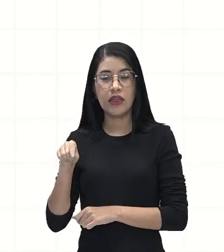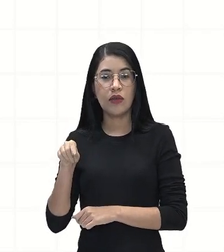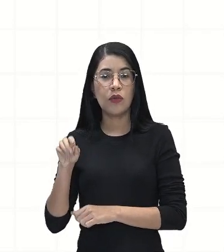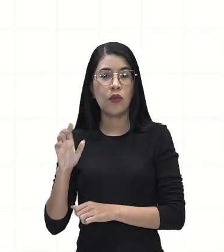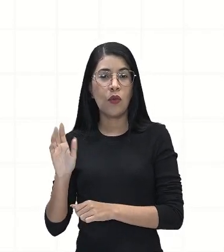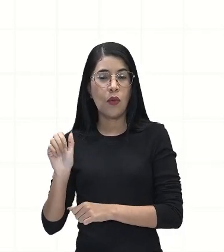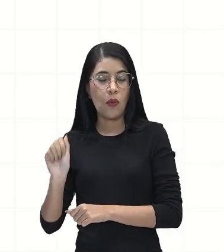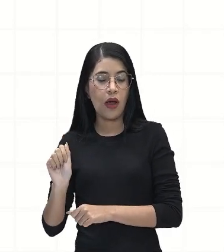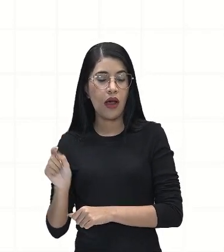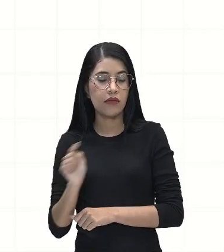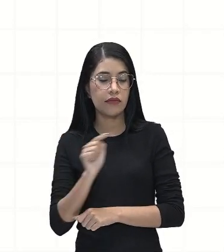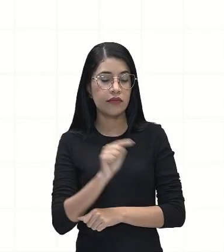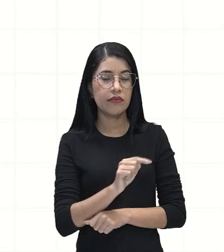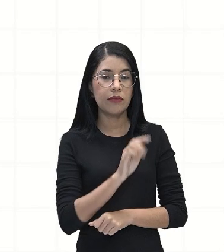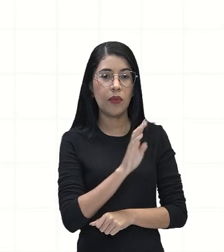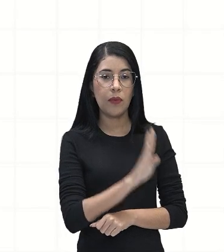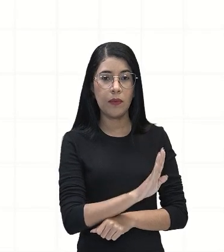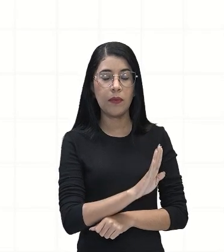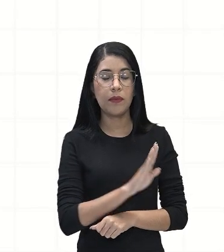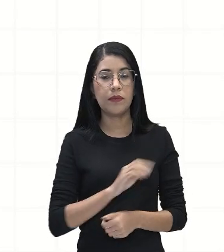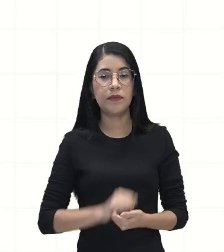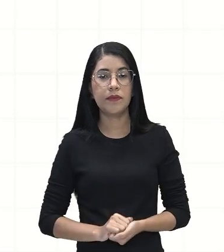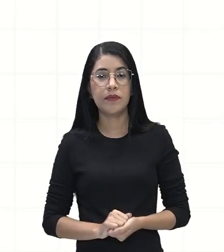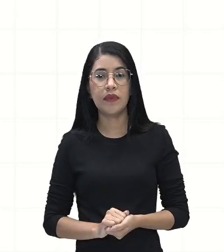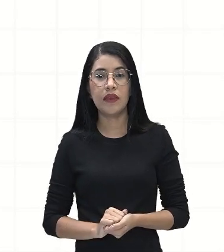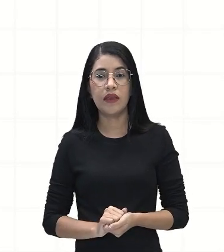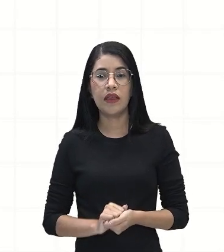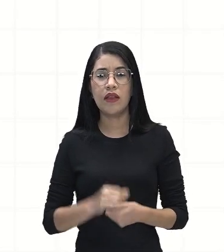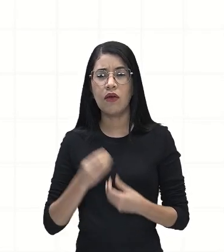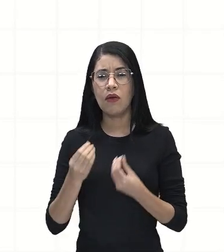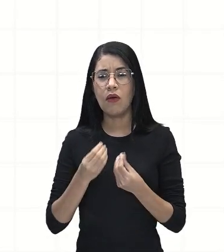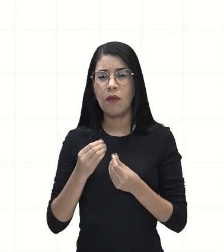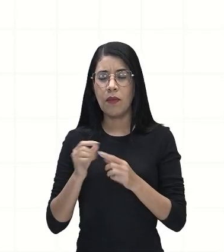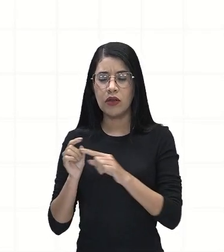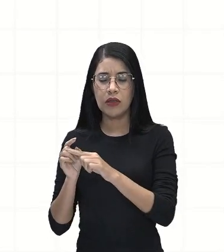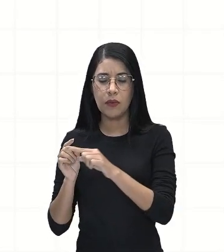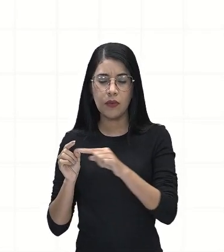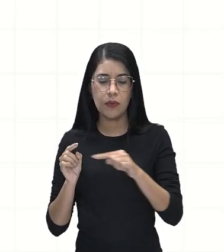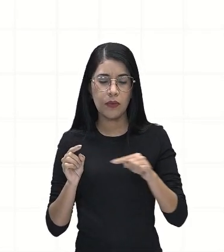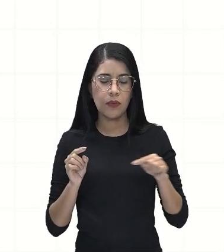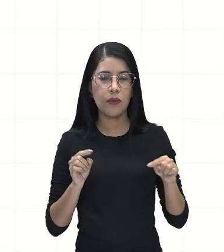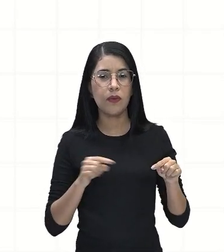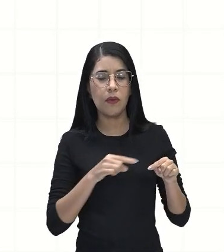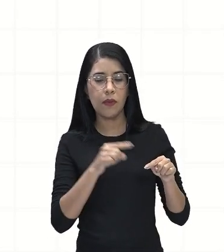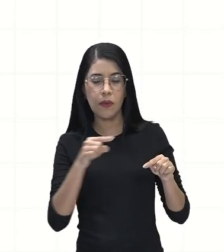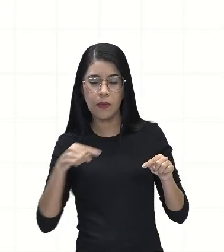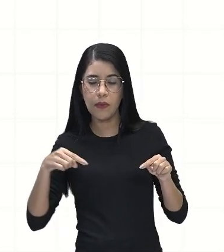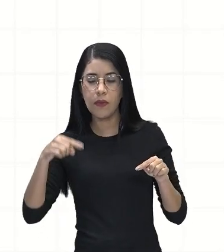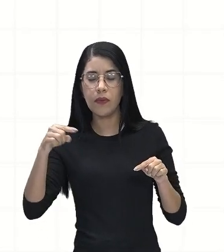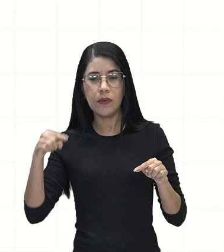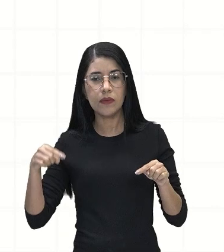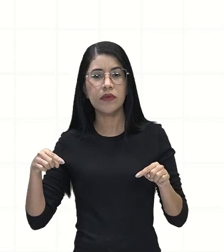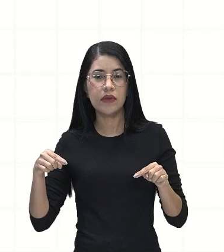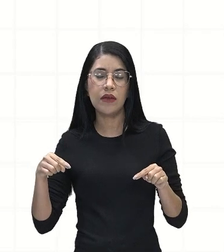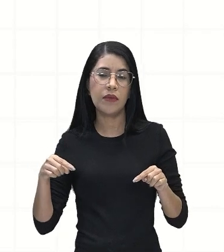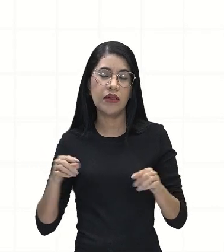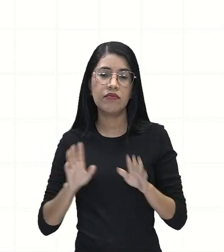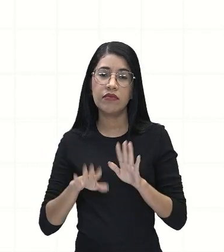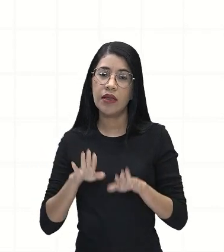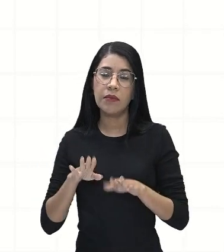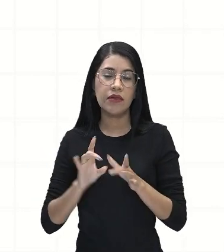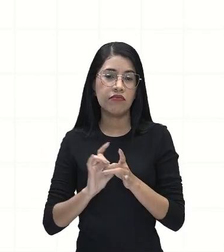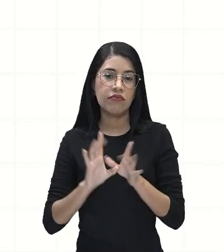cidade B. Então, ele poderia fazer assim, né? Um caminho assim, poderia fazer um caminho para cá, né? Já que ele está navegando aí,